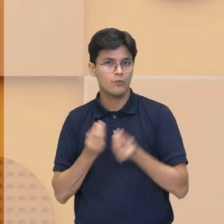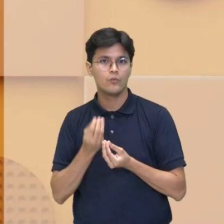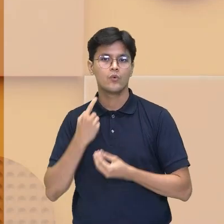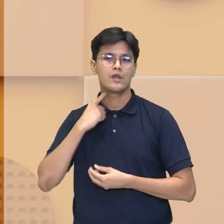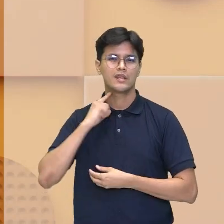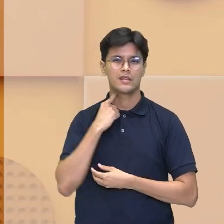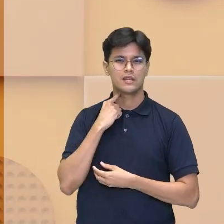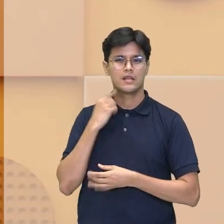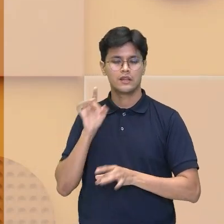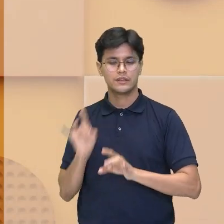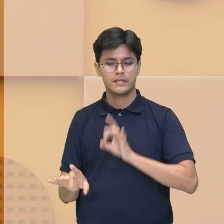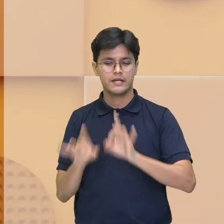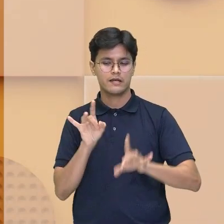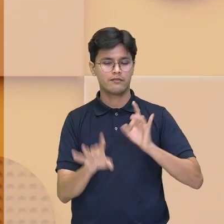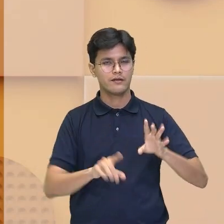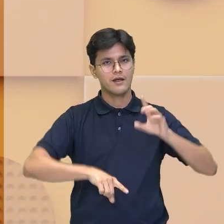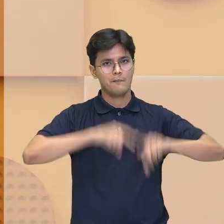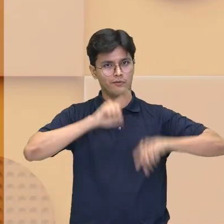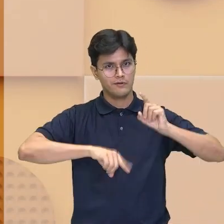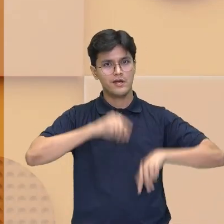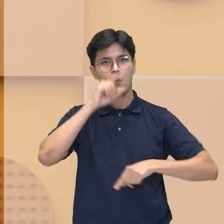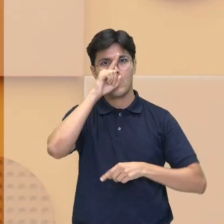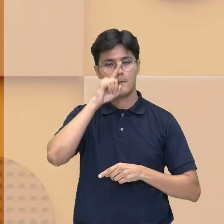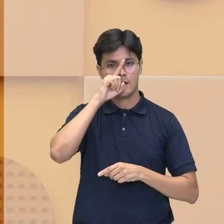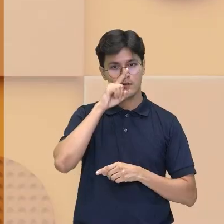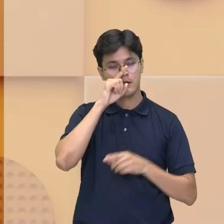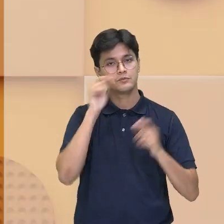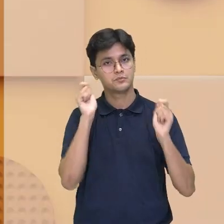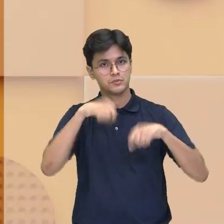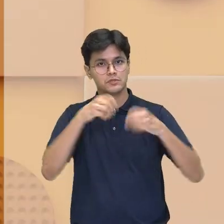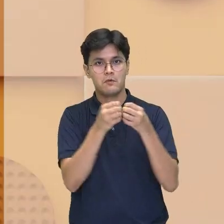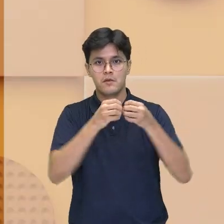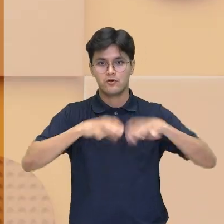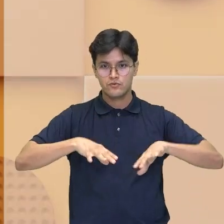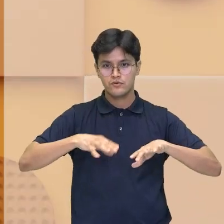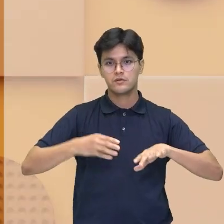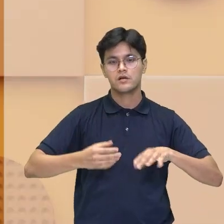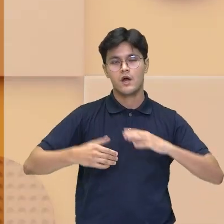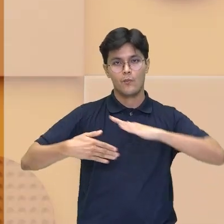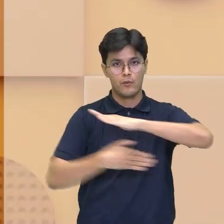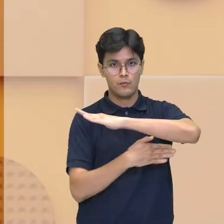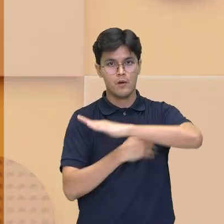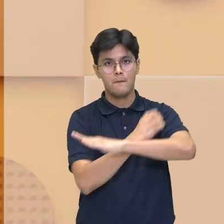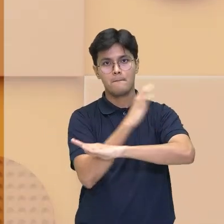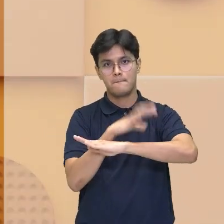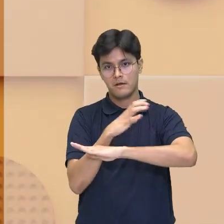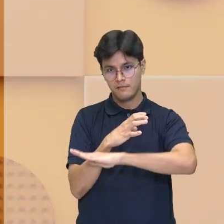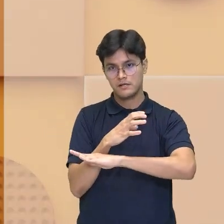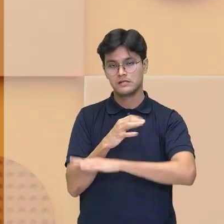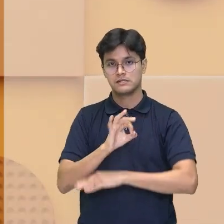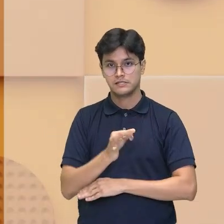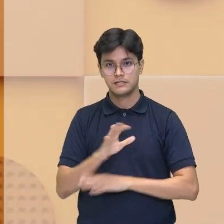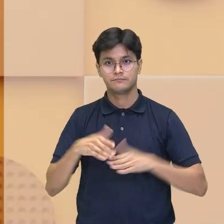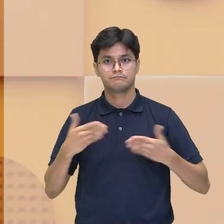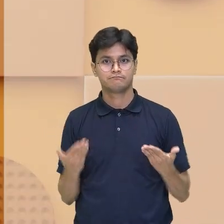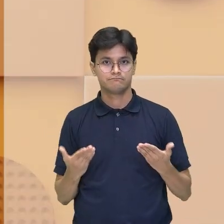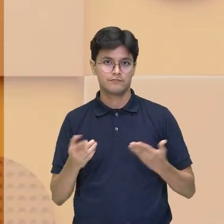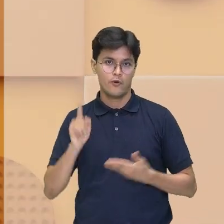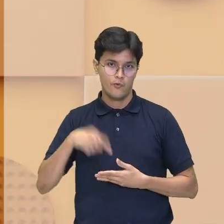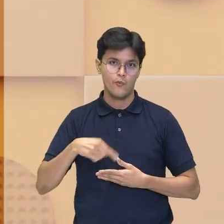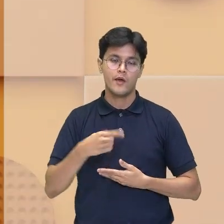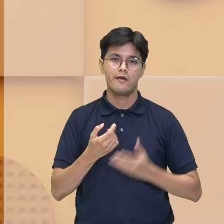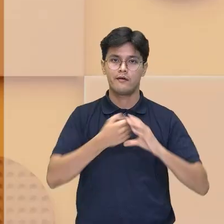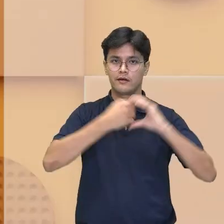considerado muito perigoso para a nossa vida, para o ecossistema de uma forma geral, né? Então, isso, além de ser uma